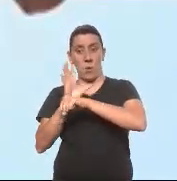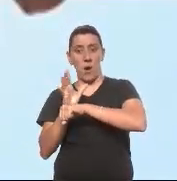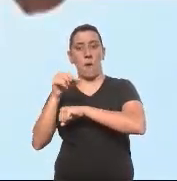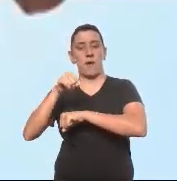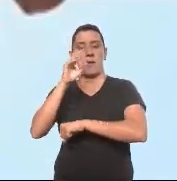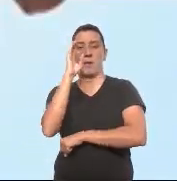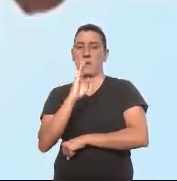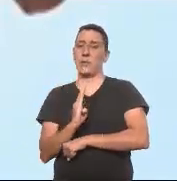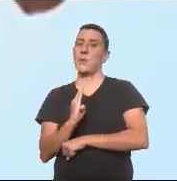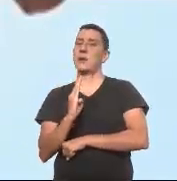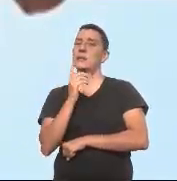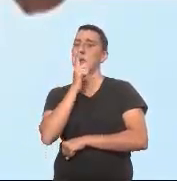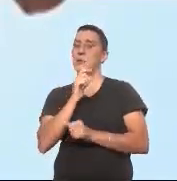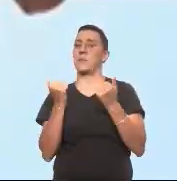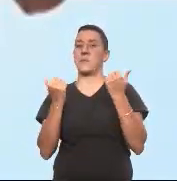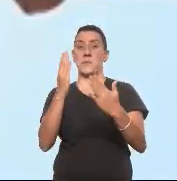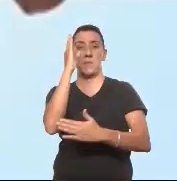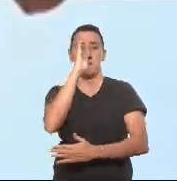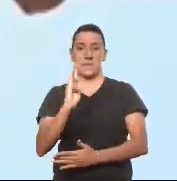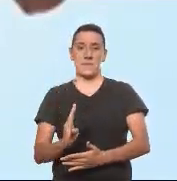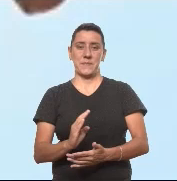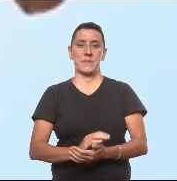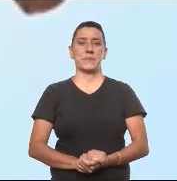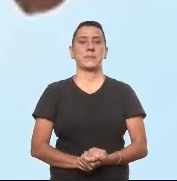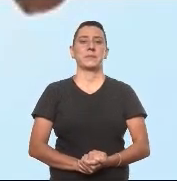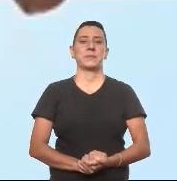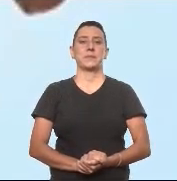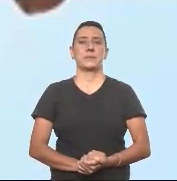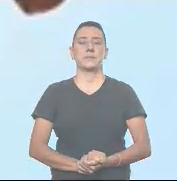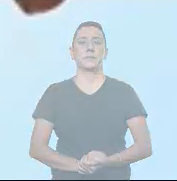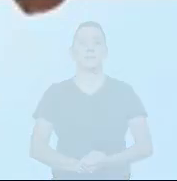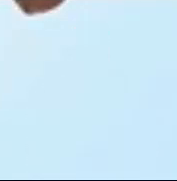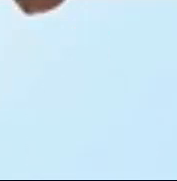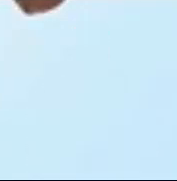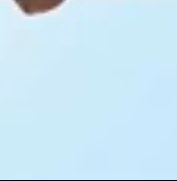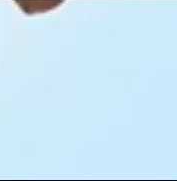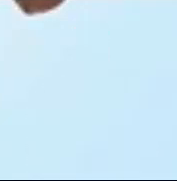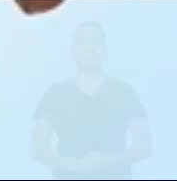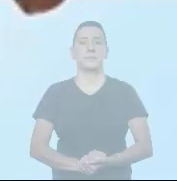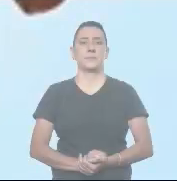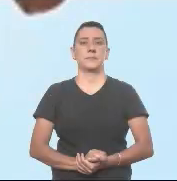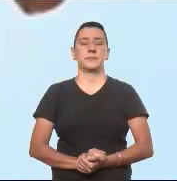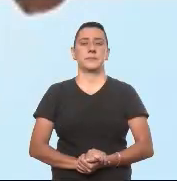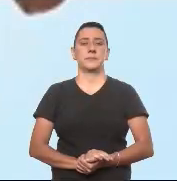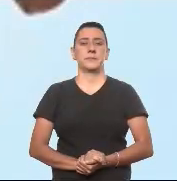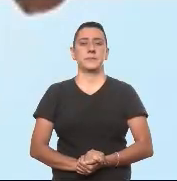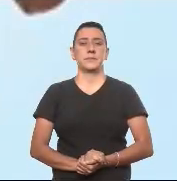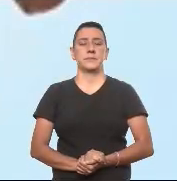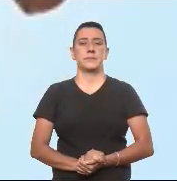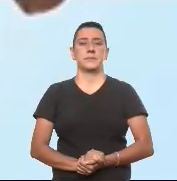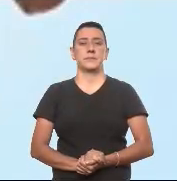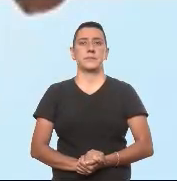para o Brasil E aí